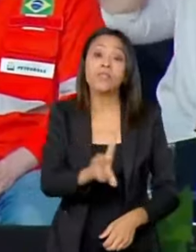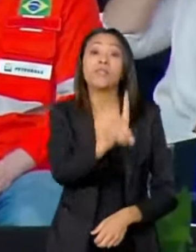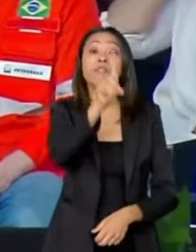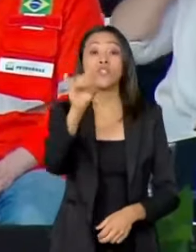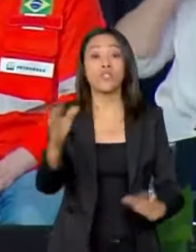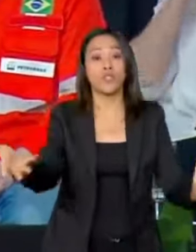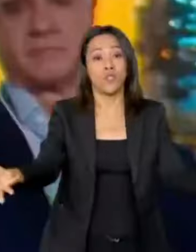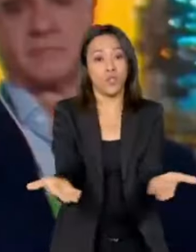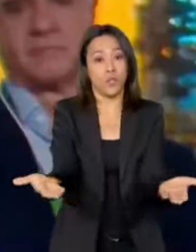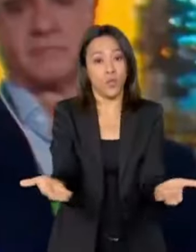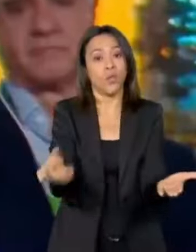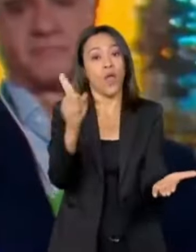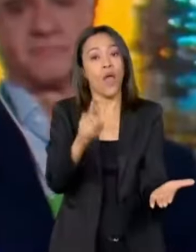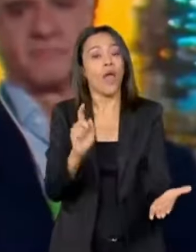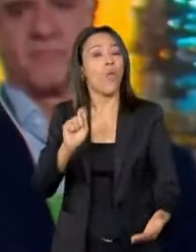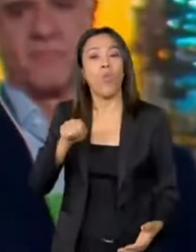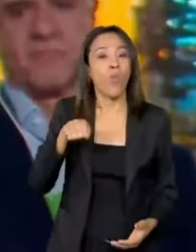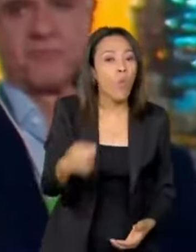verdade,